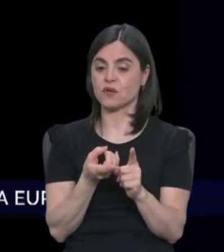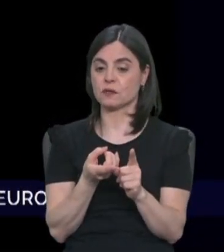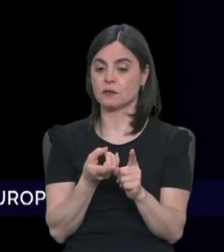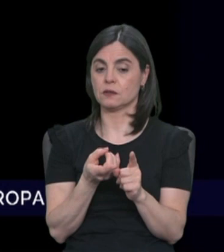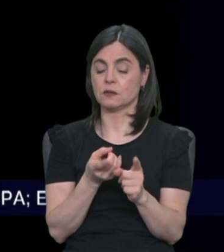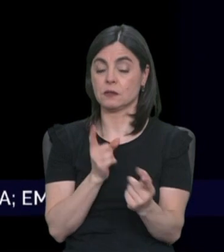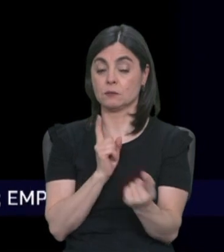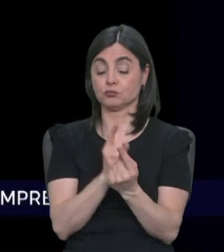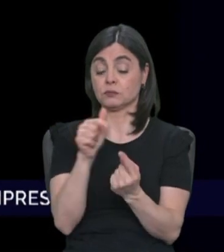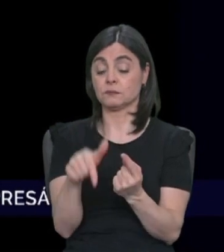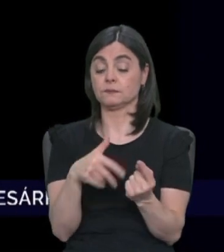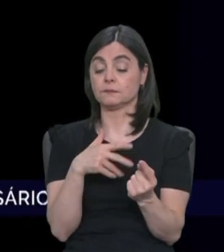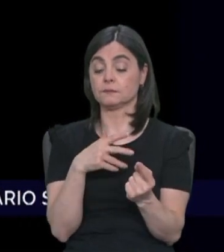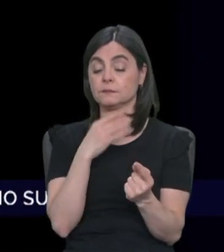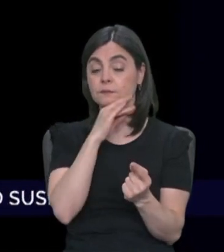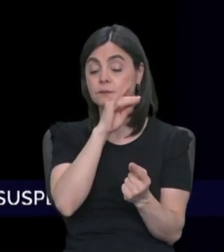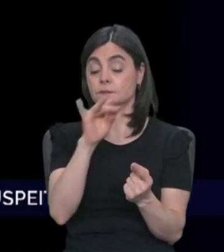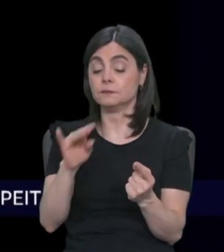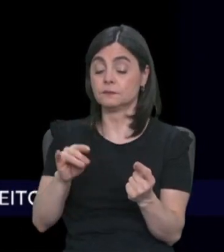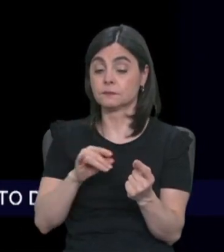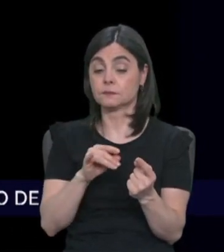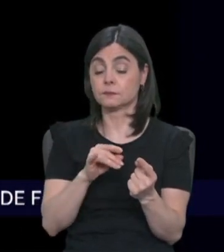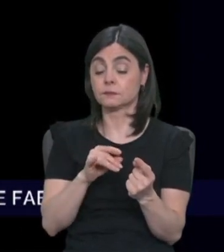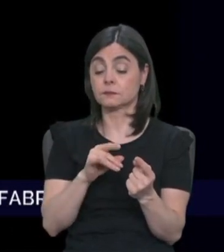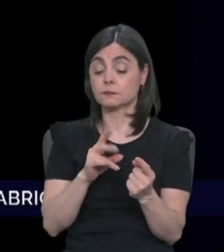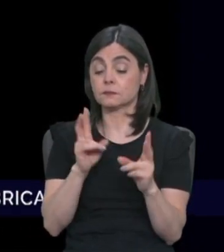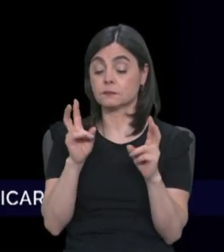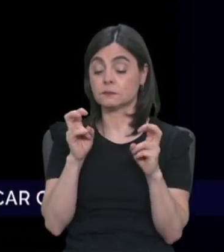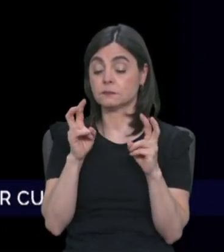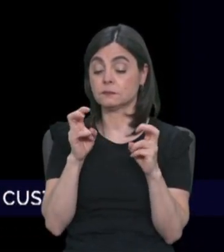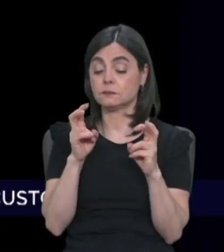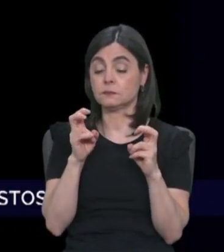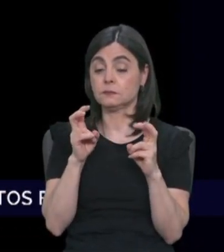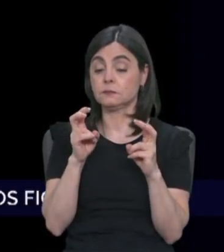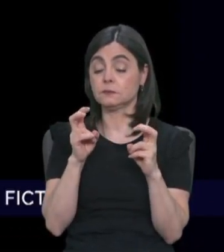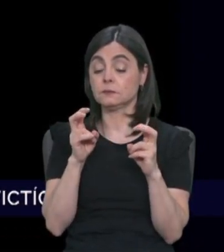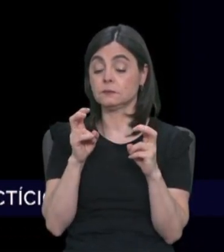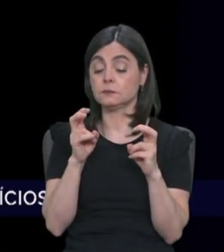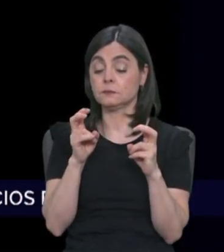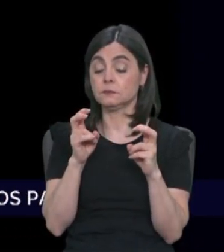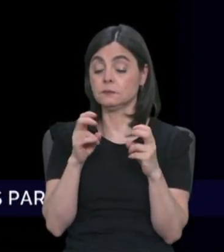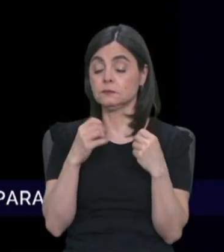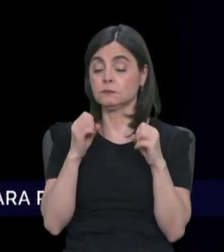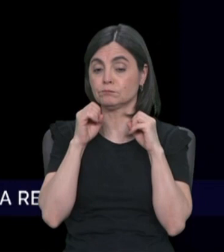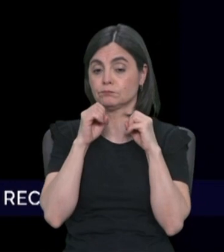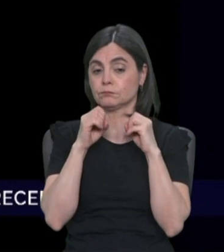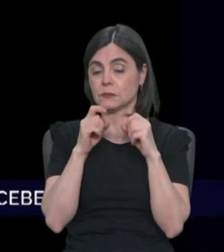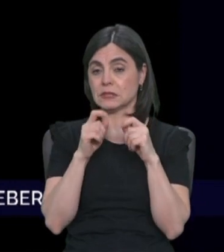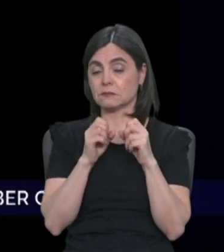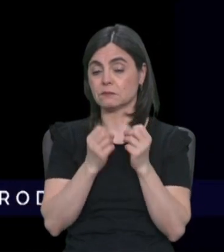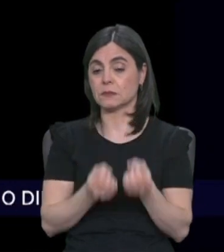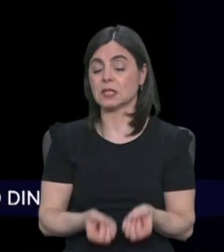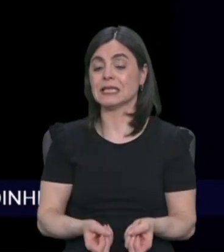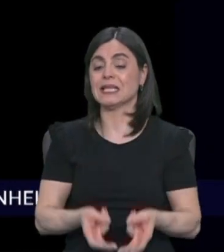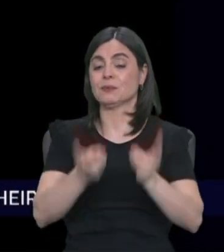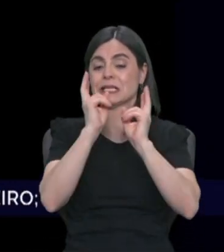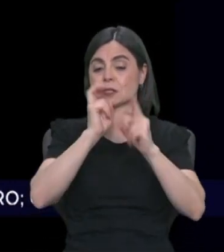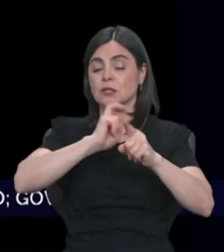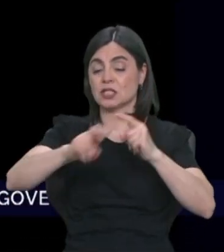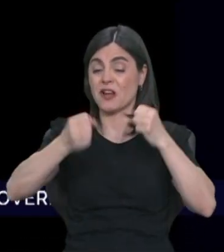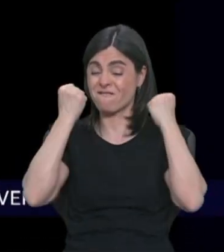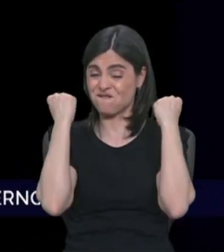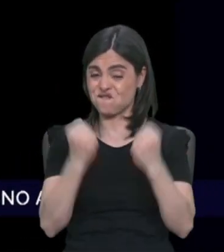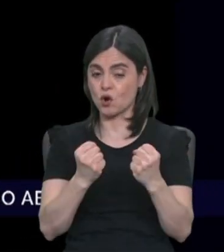recebemos aqui na Terra toda uma injeção, aquilo chama de injeção de massa coronal. Tivemos uma descarga energética do Sol extremamente poderosa.